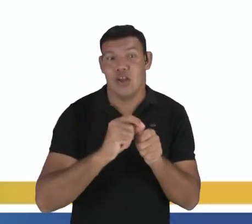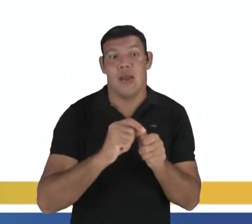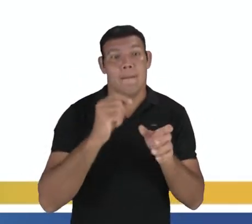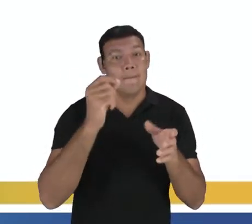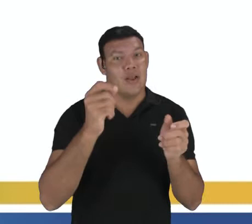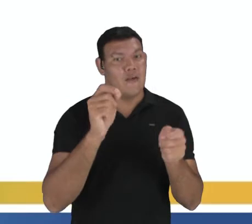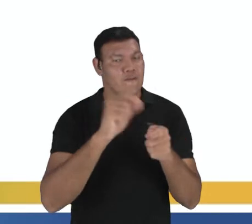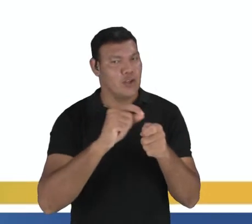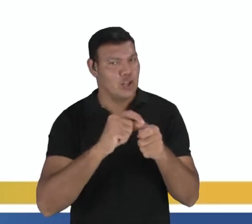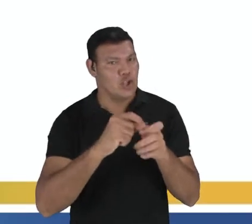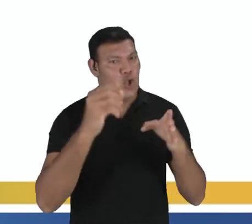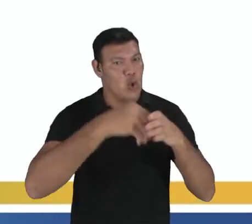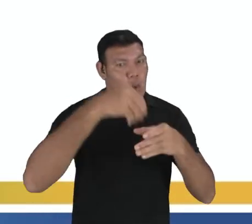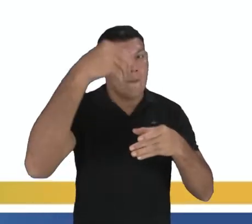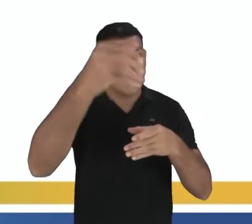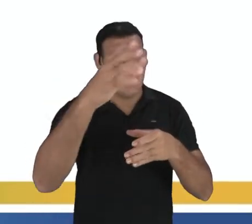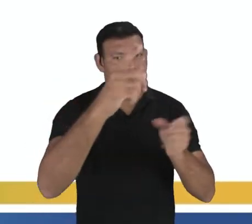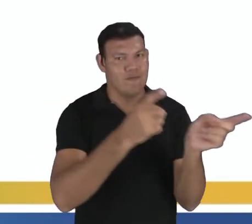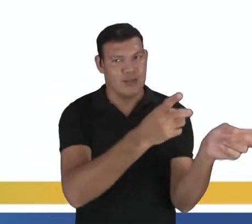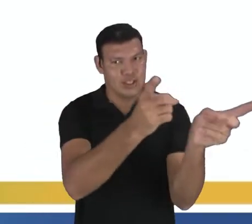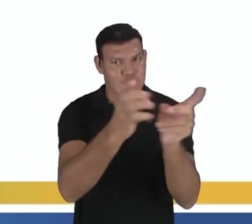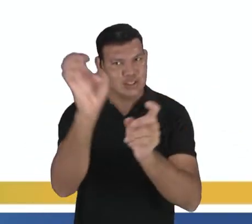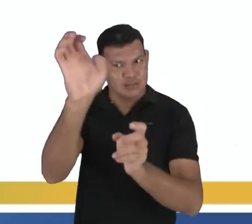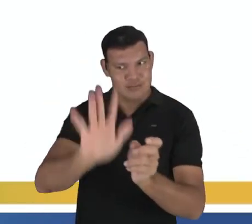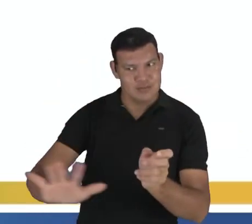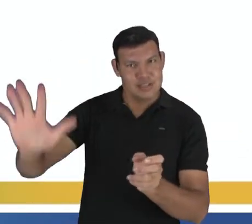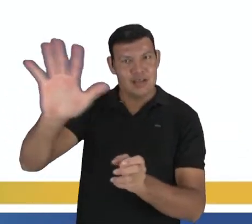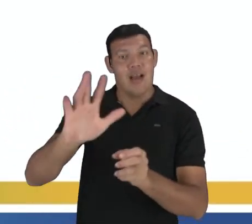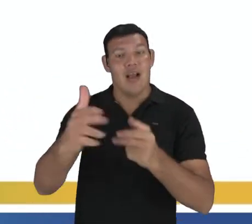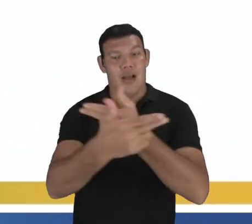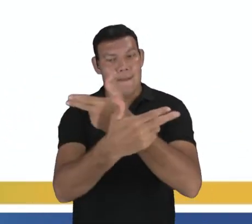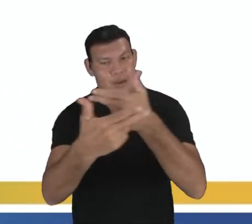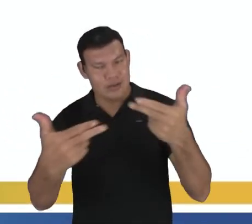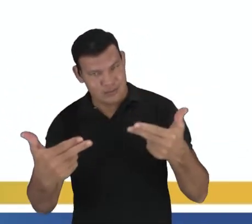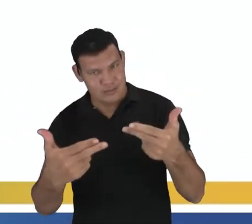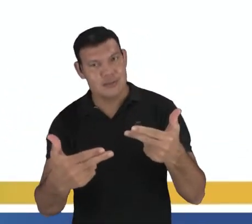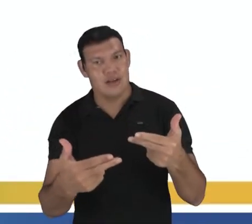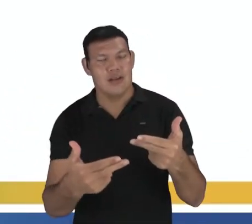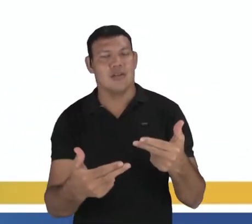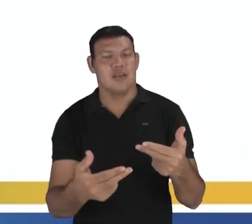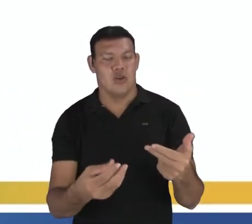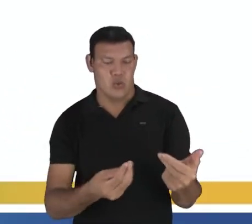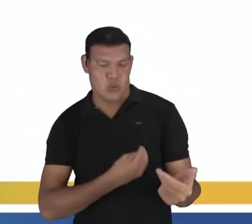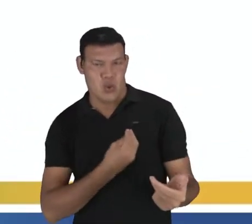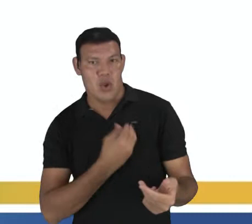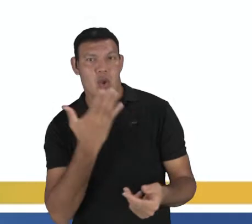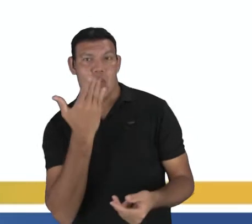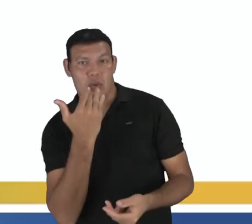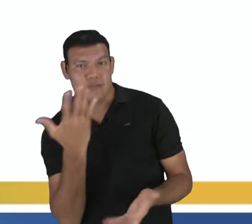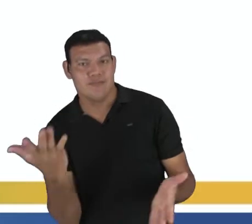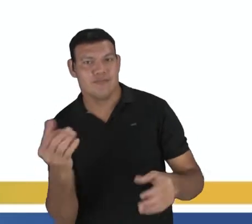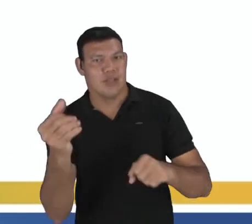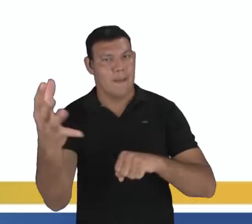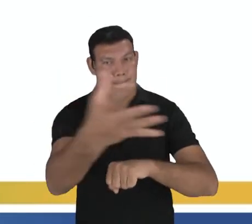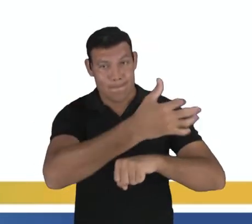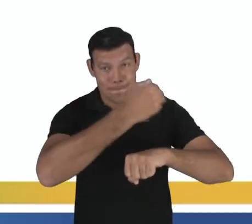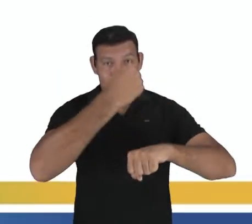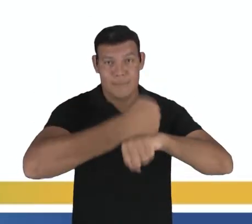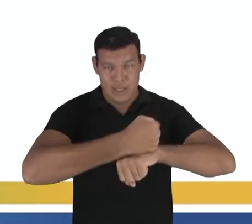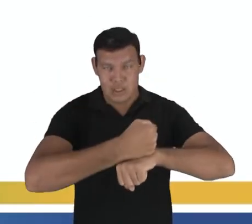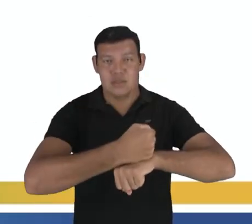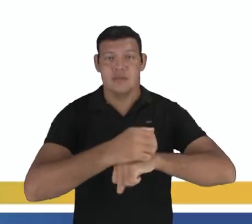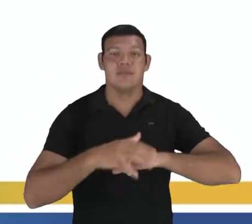mercado externo, né? Então, esses outros produtos, eles eram produzidos aí para sustentar, de fato, a colônia, né?